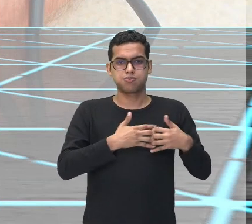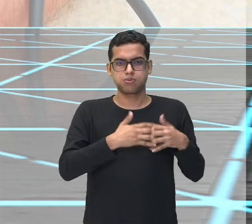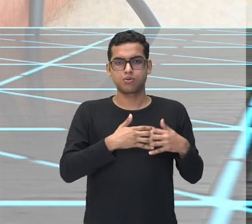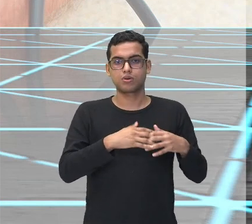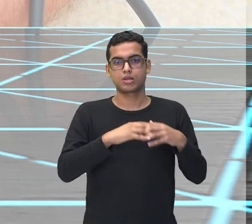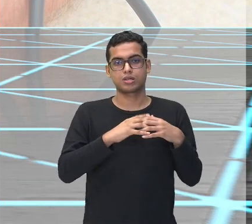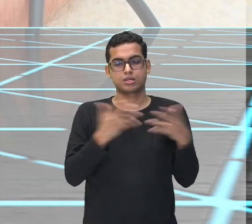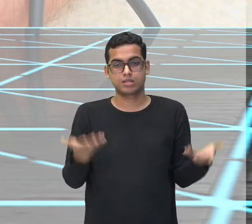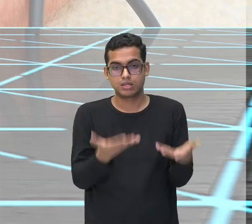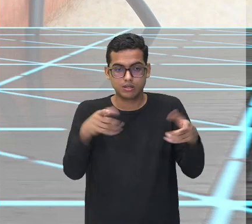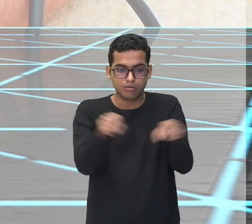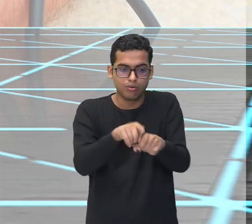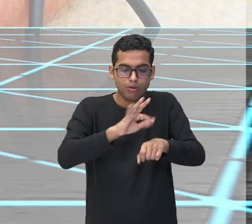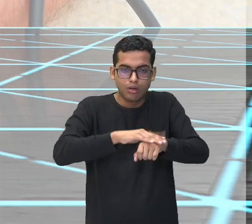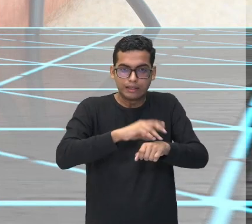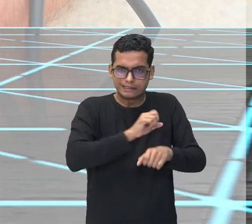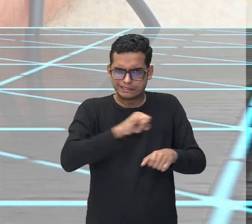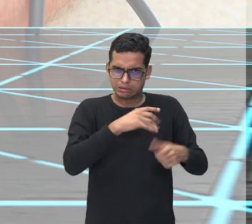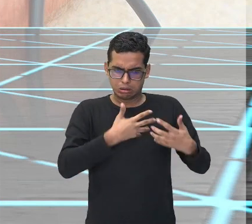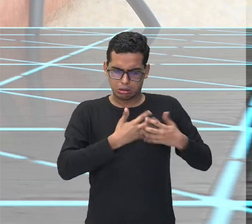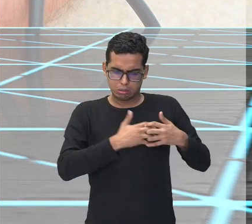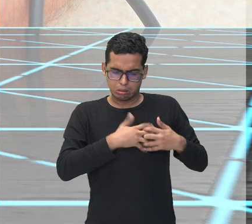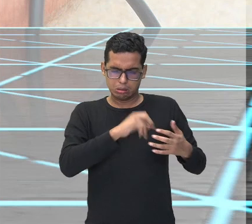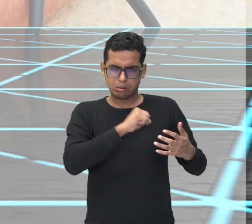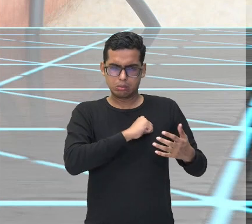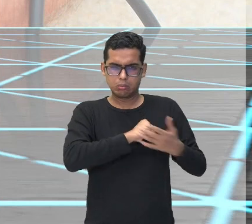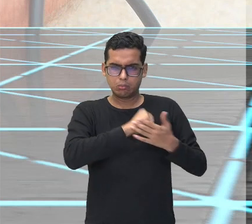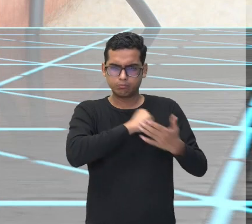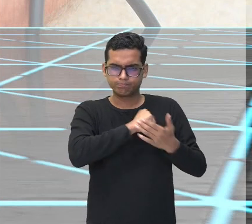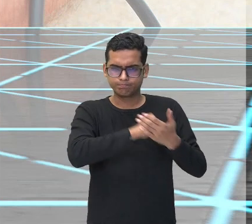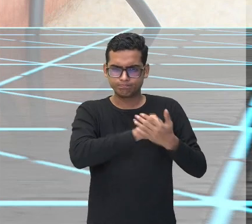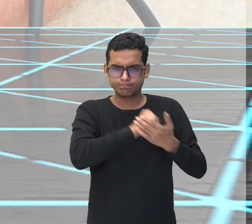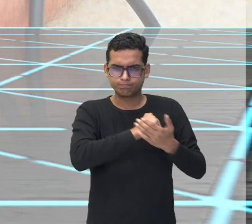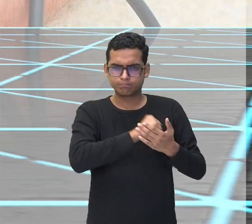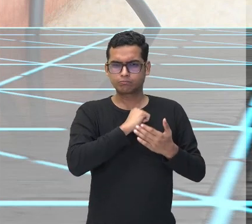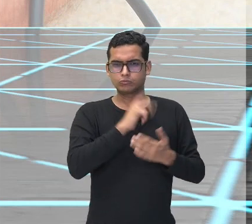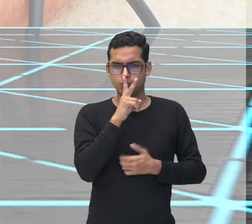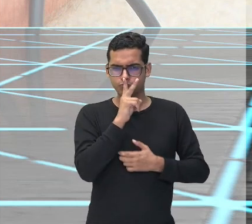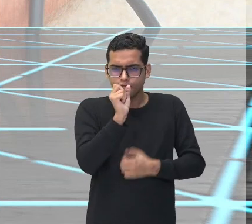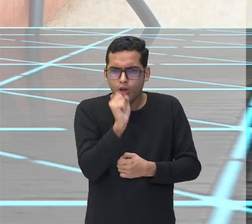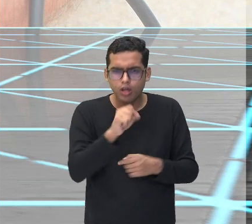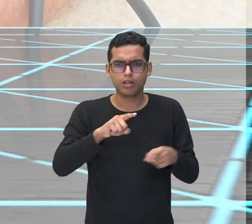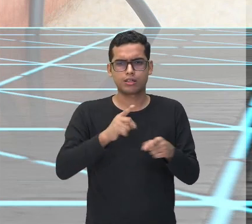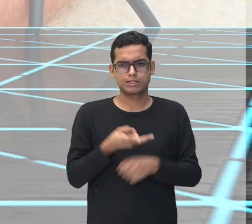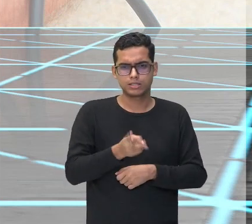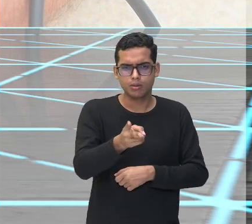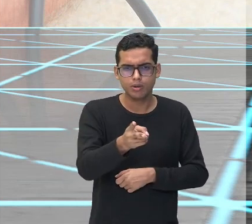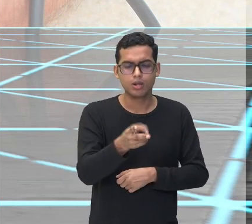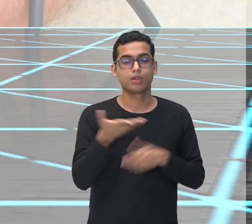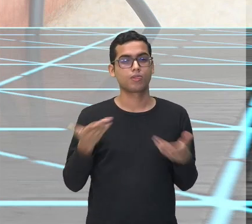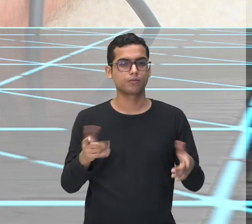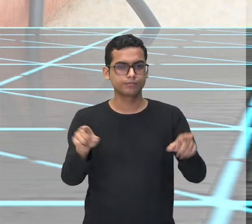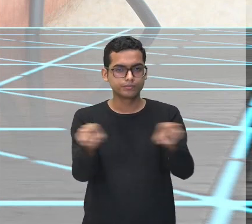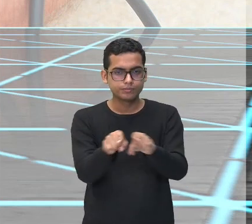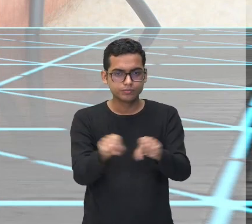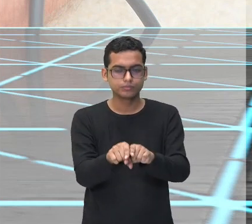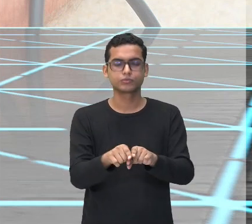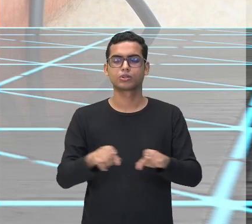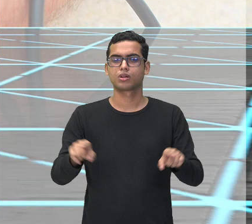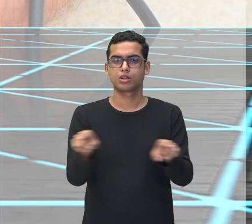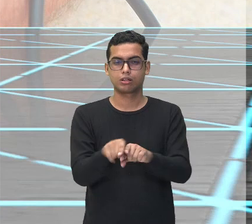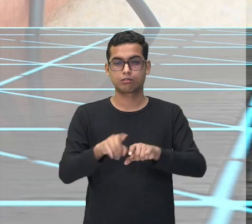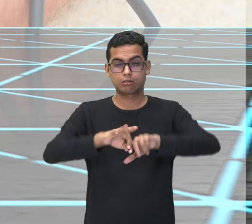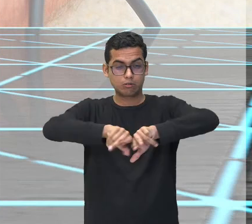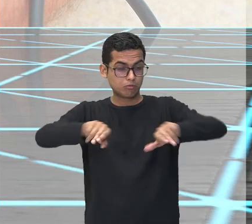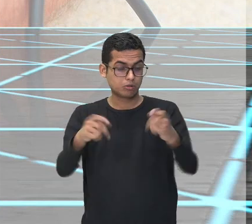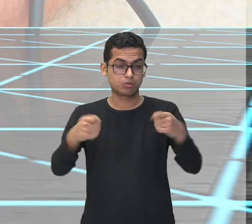vimos. E geralmente esse quadro ele é herdado, né? Ele é passado ali hereditário, né? Passado